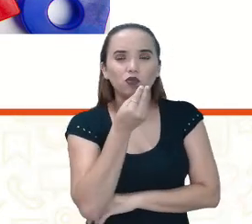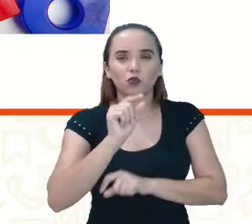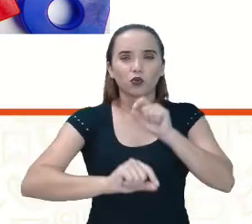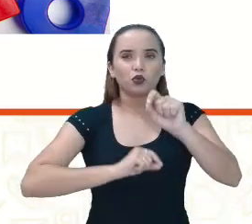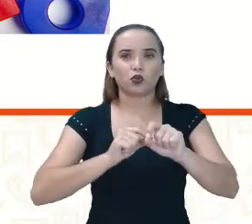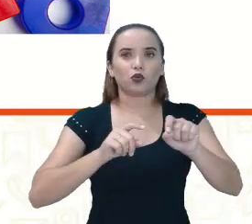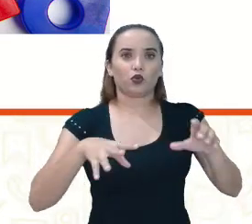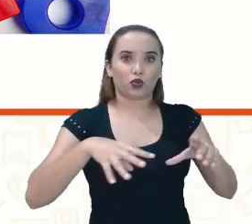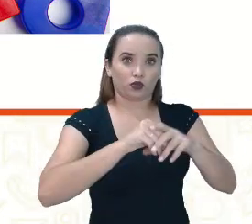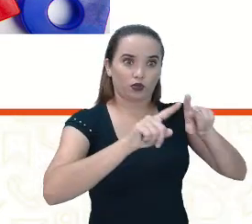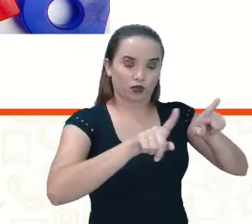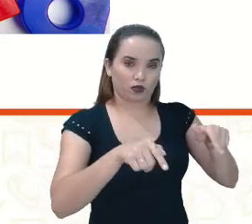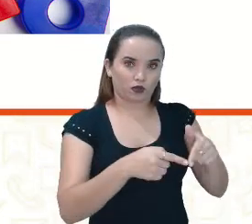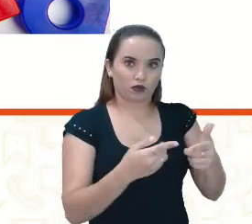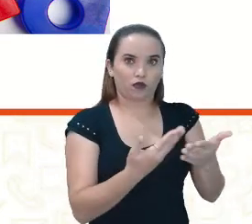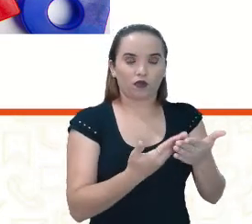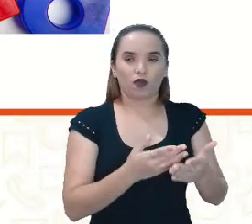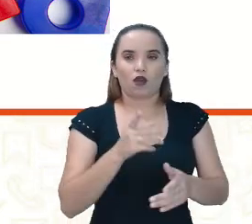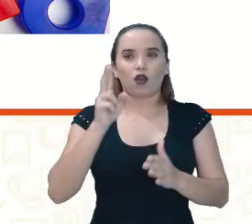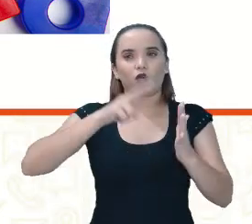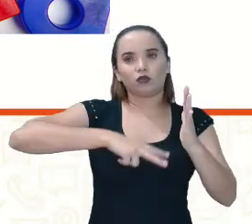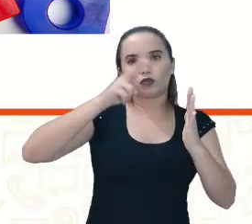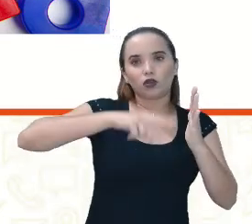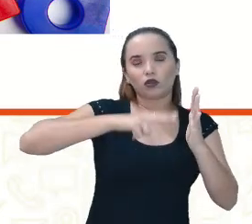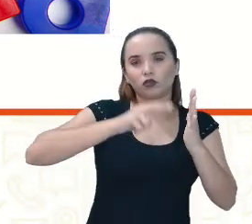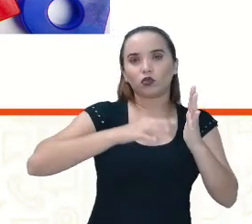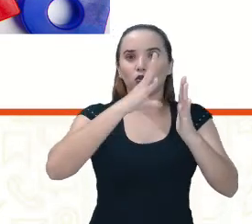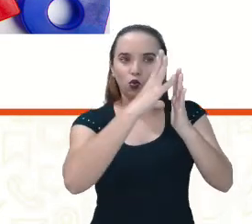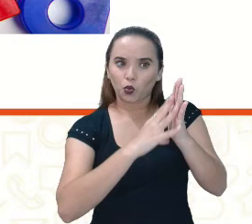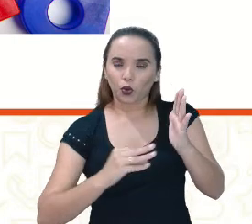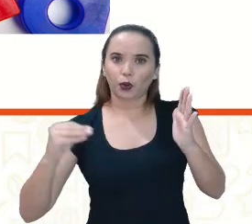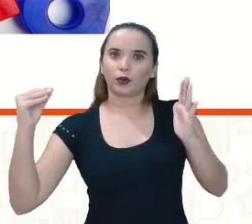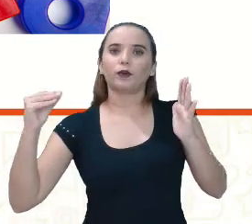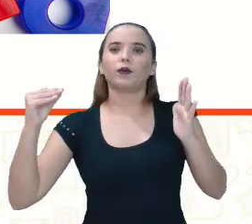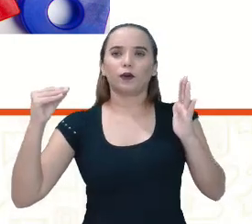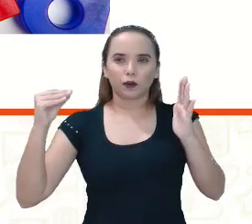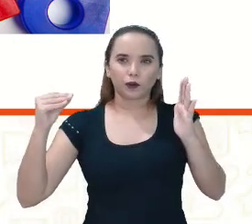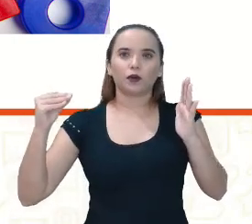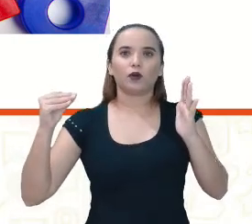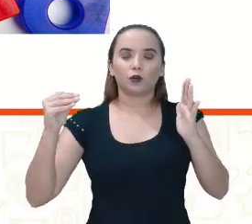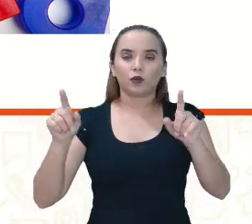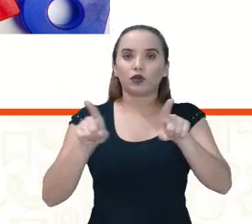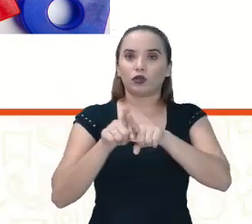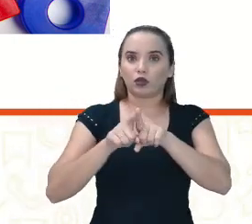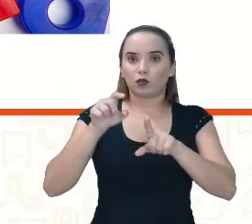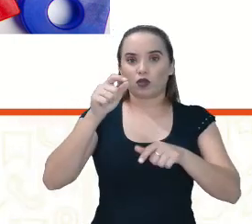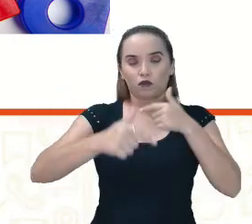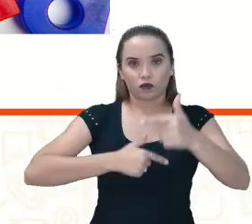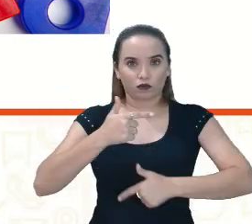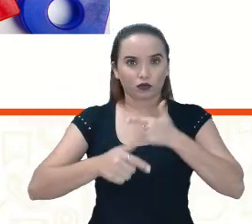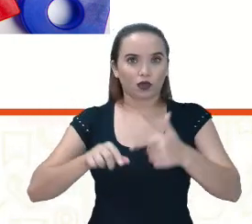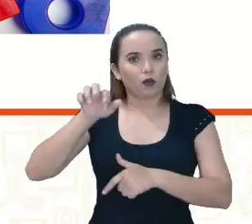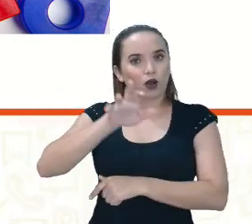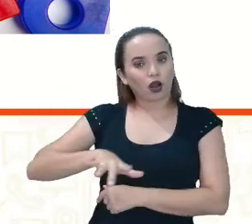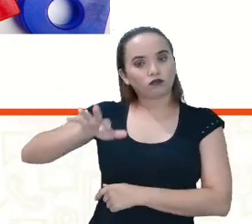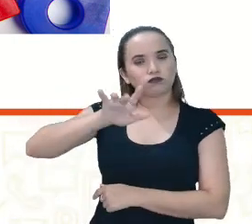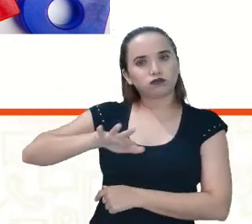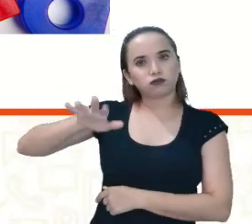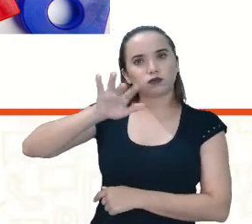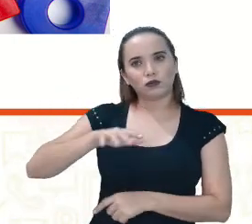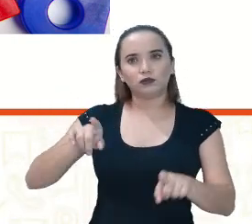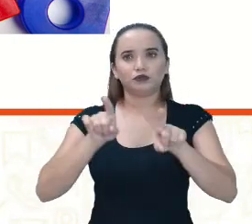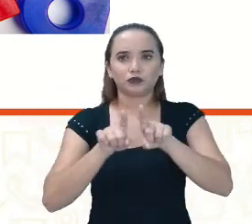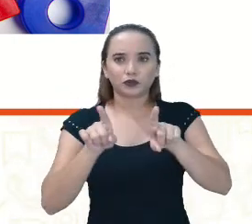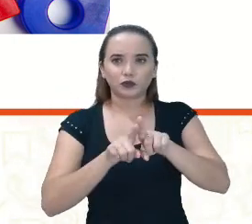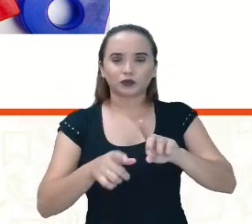o próprio conhecimento. Leitura, ele pode copiar aquelas palavras, vai estar trabalhando a alfabetização,